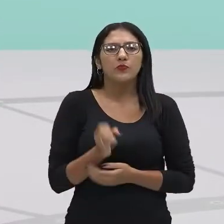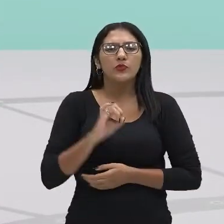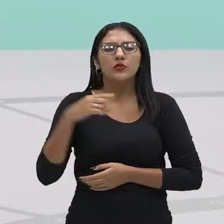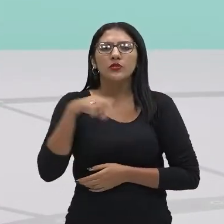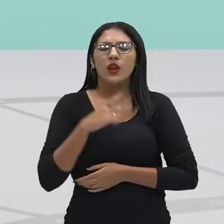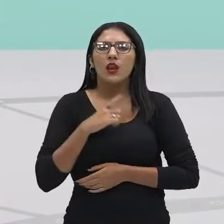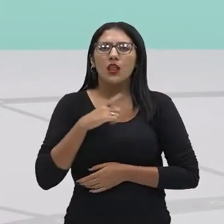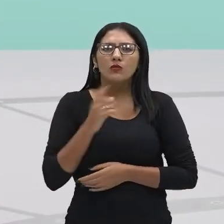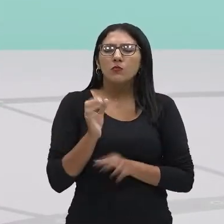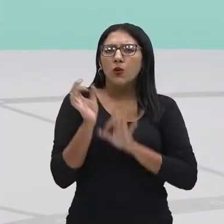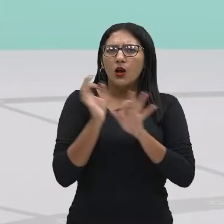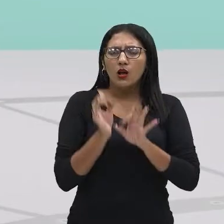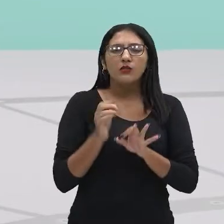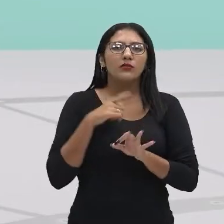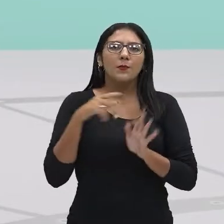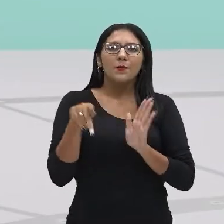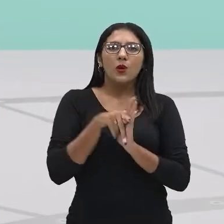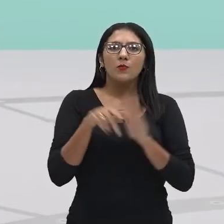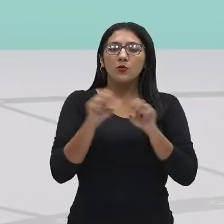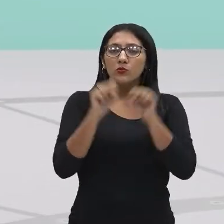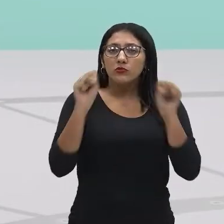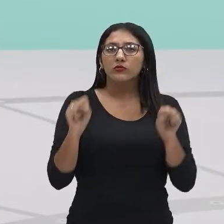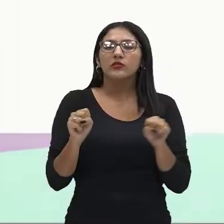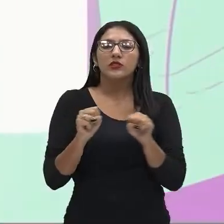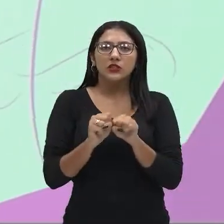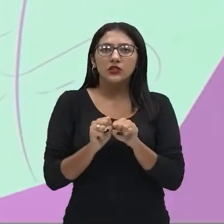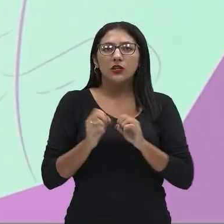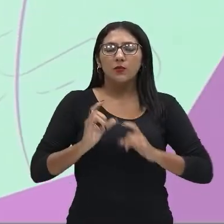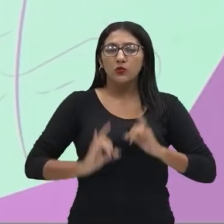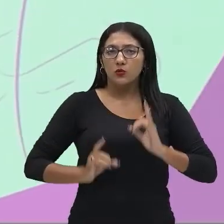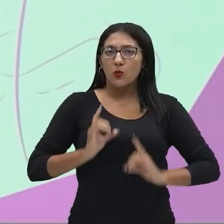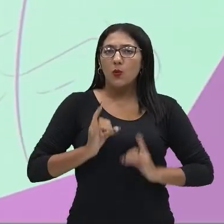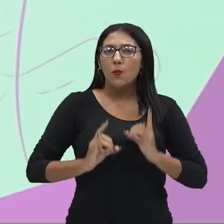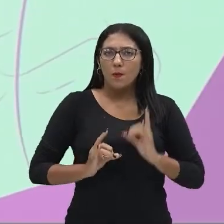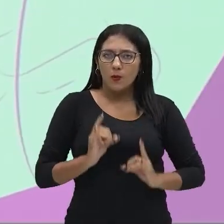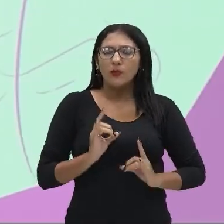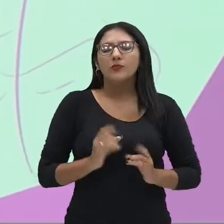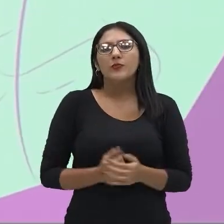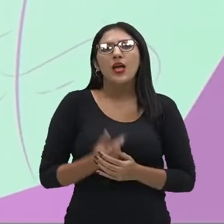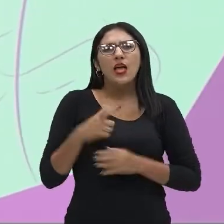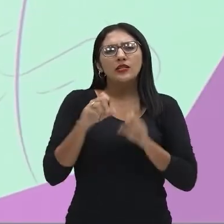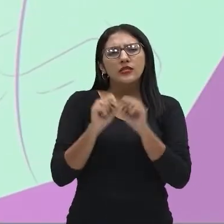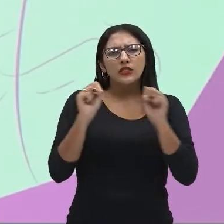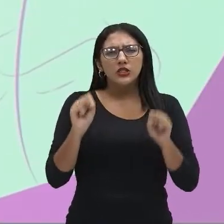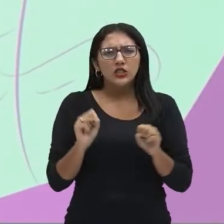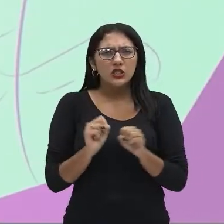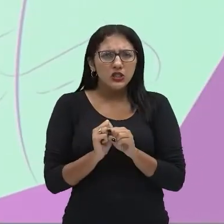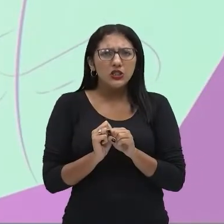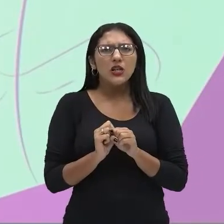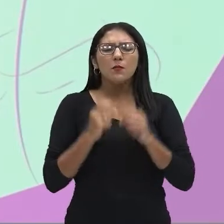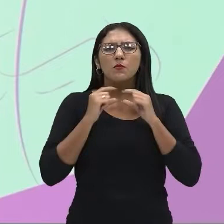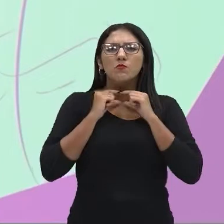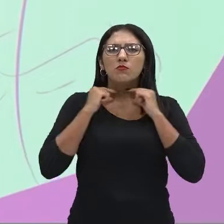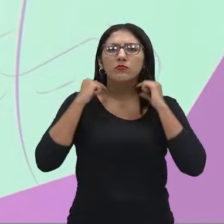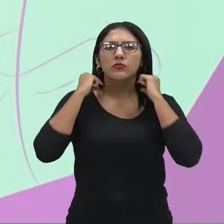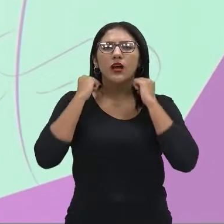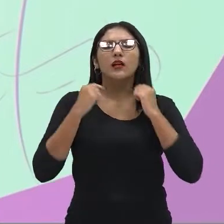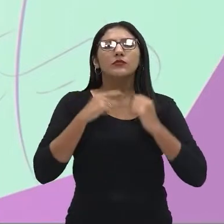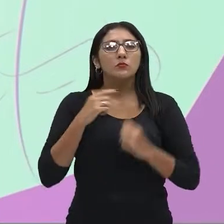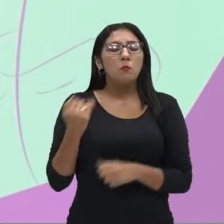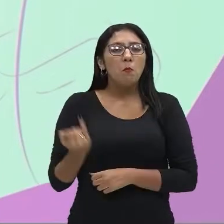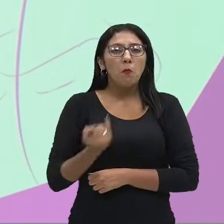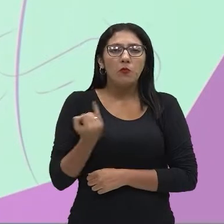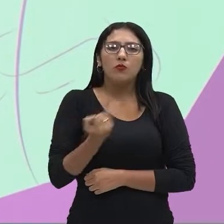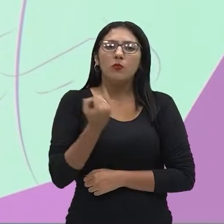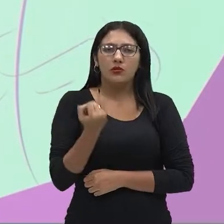ritmo é o sistema endócrino. O sistema endócrino, gente, ele é muito importante. Vamos